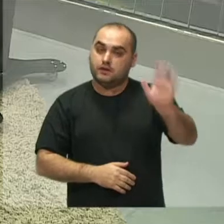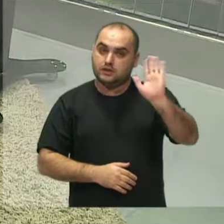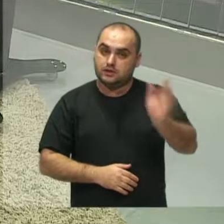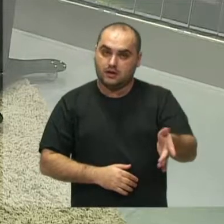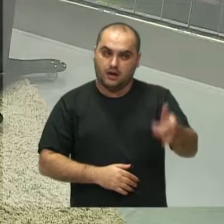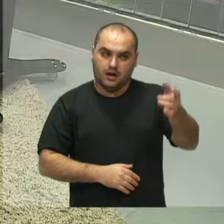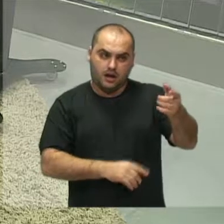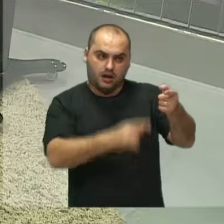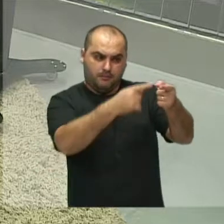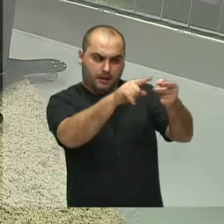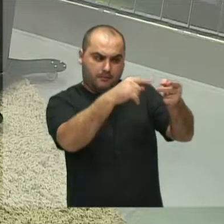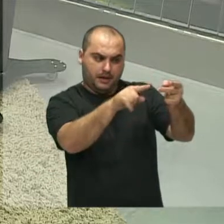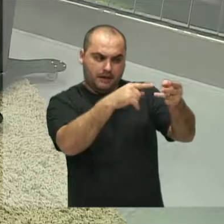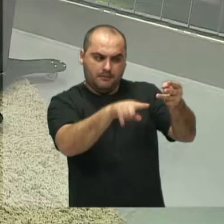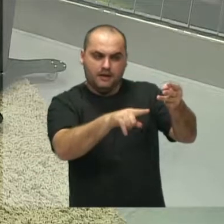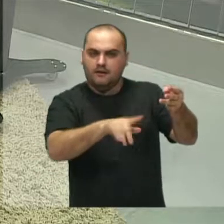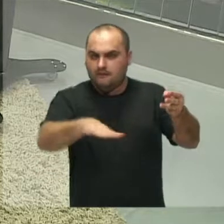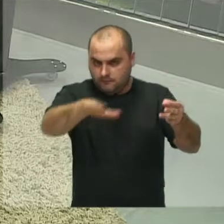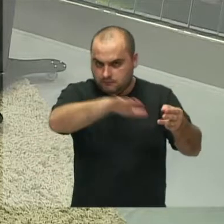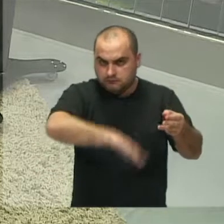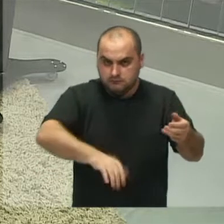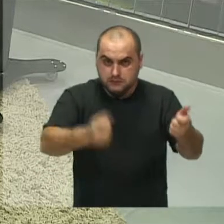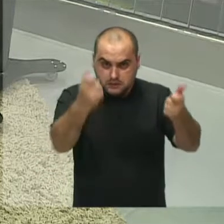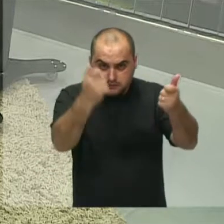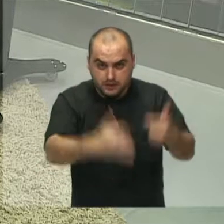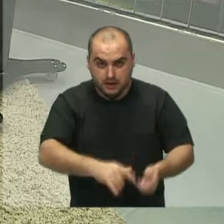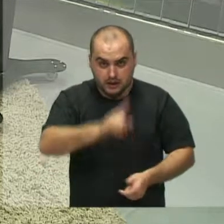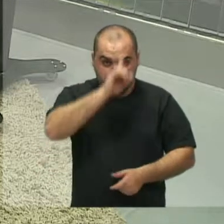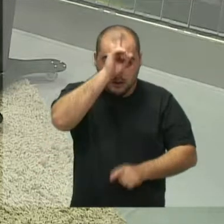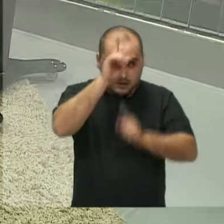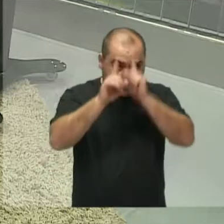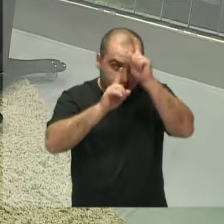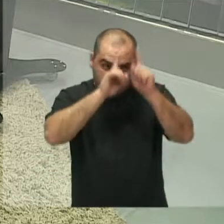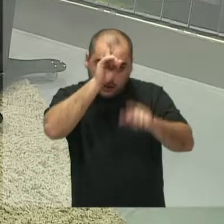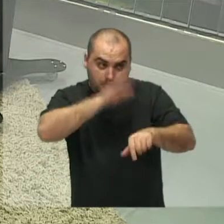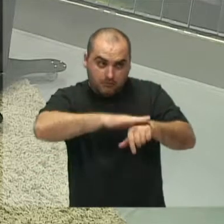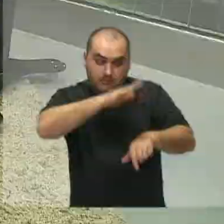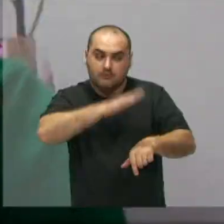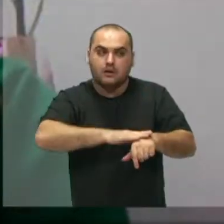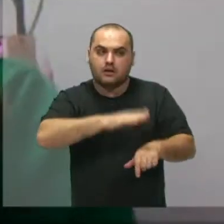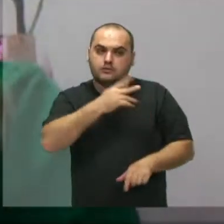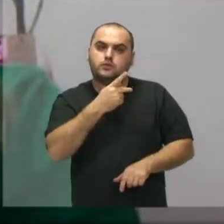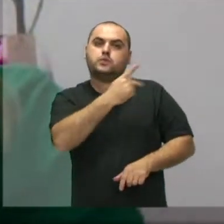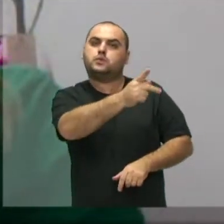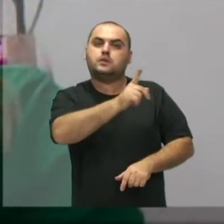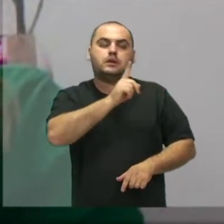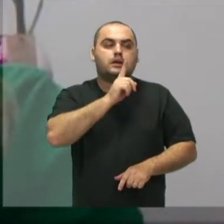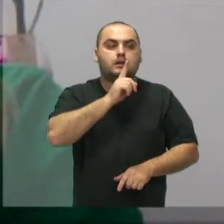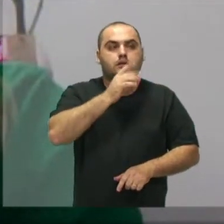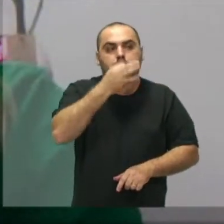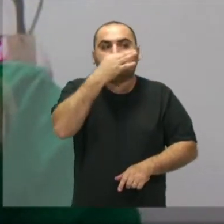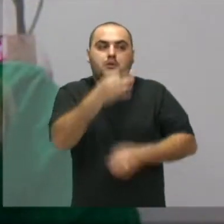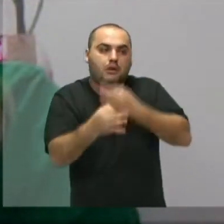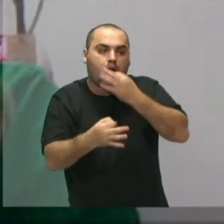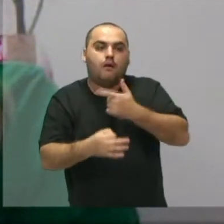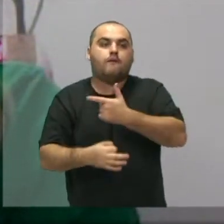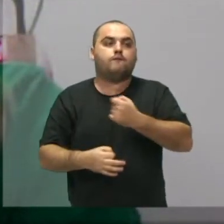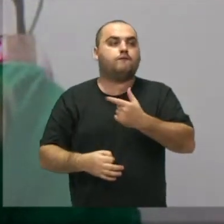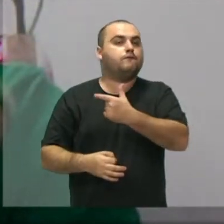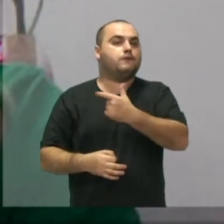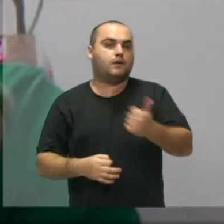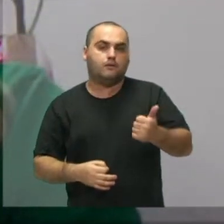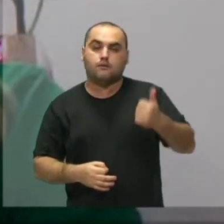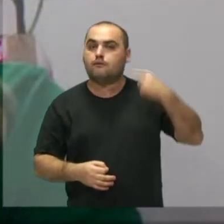área dessa para que você possa falar um pouquinho mais das suas ideias, o que você pretende, né, a partir de 2021 como